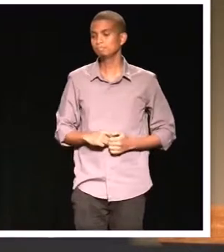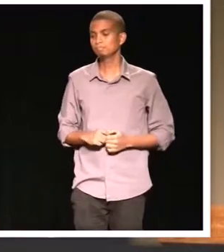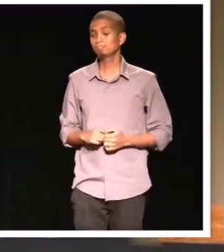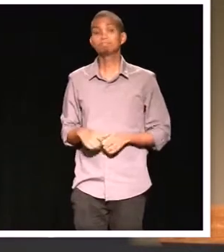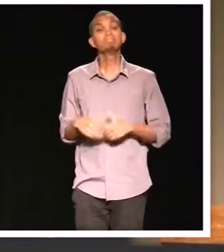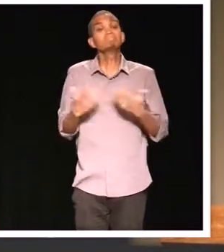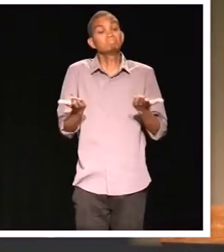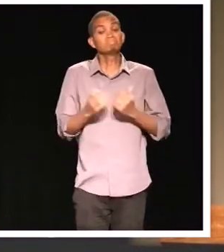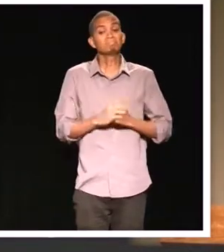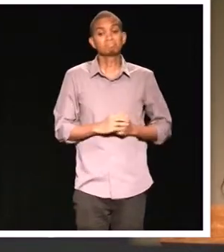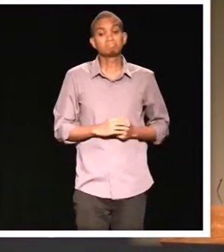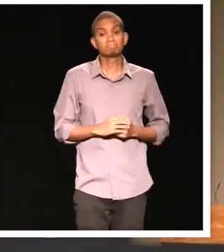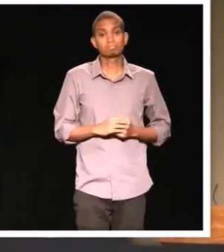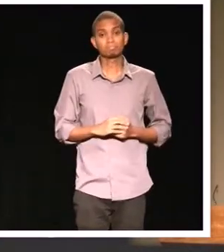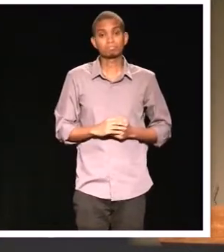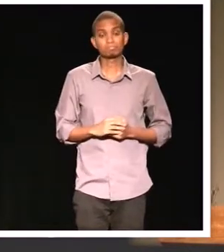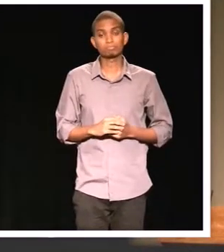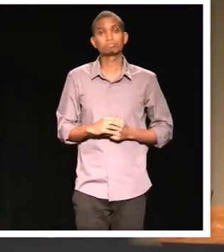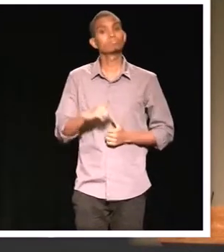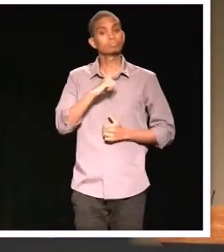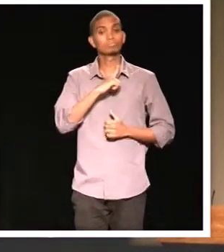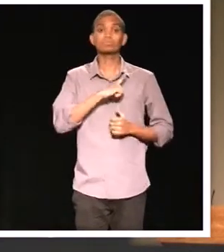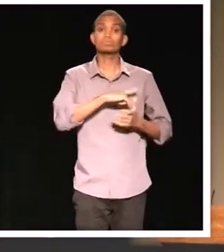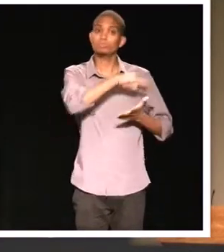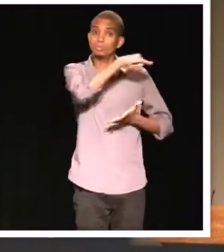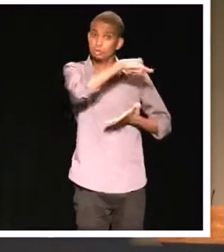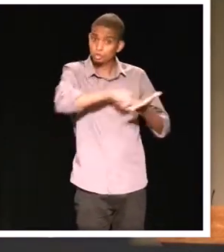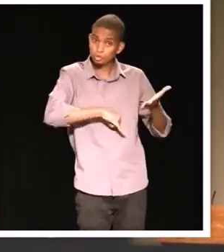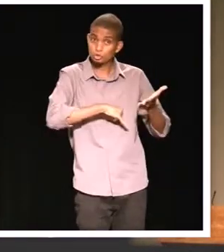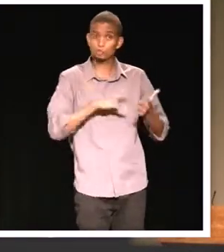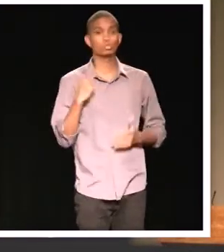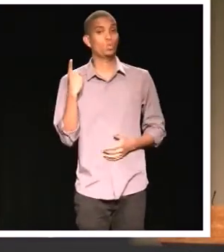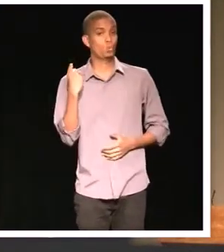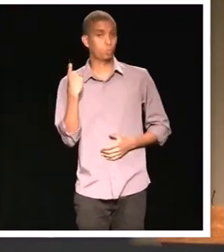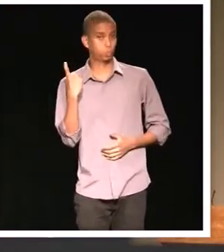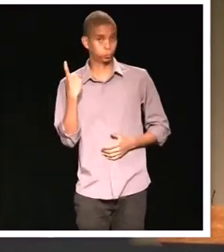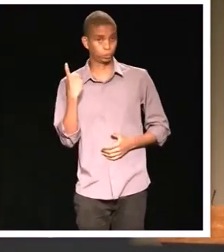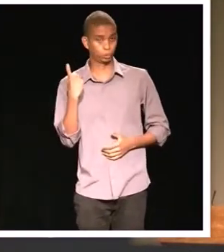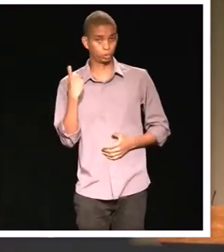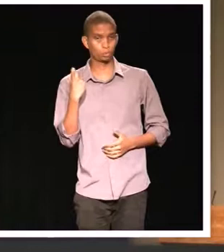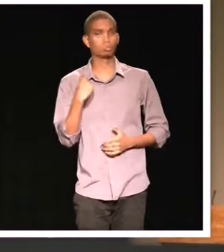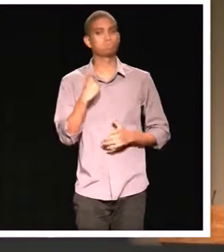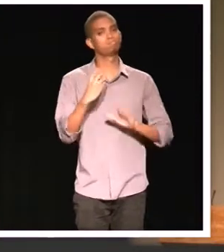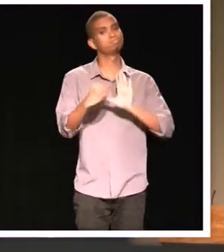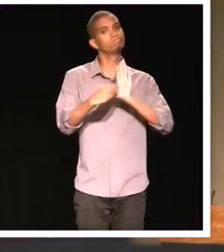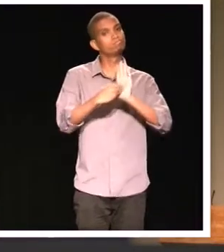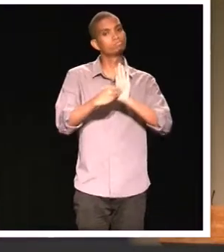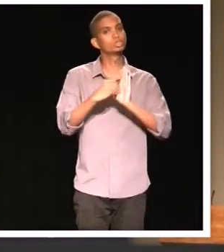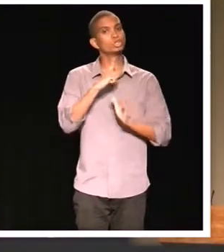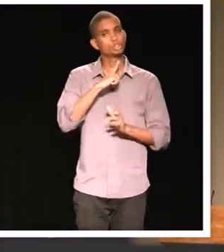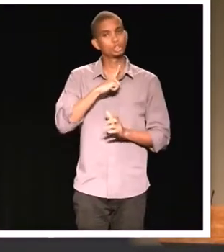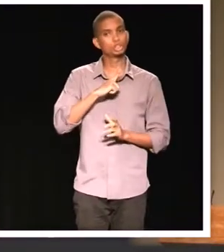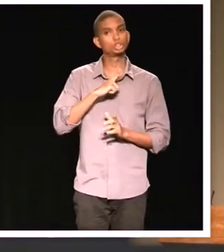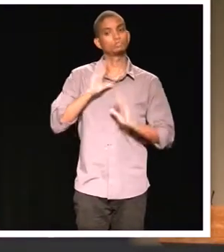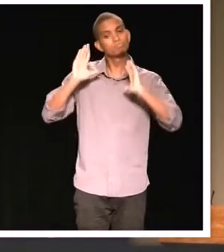No entanto, o único documento onde se fazem, internacional de importância, onde se fazem referência aos surdos e à